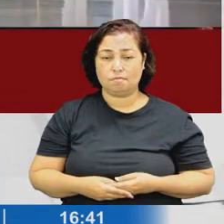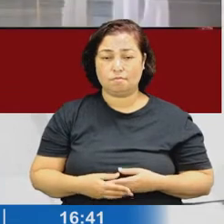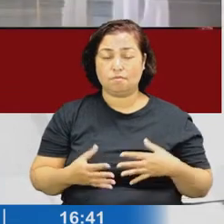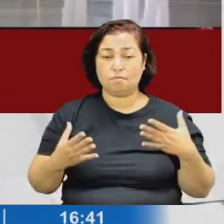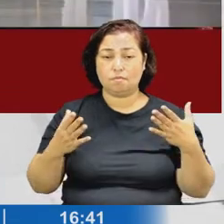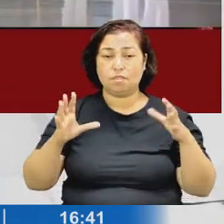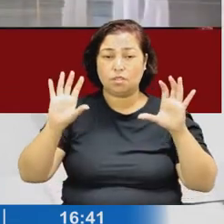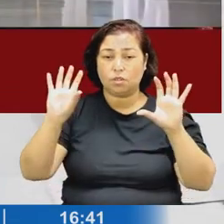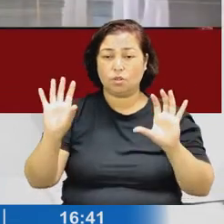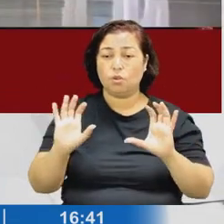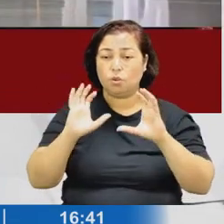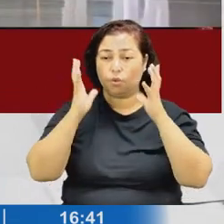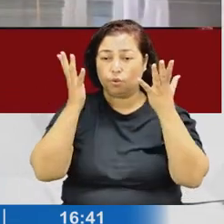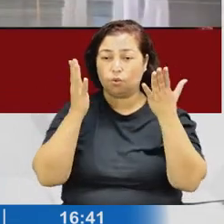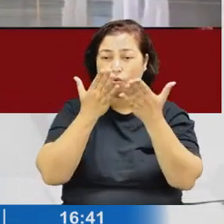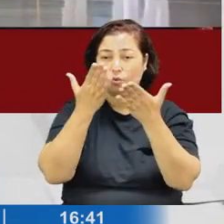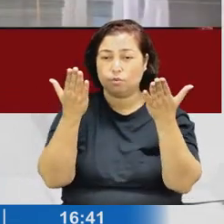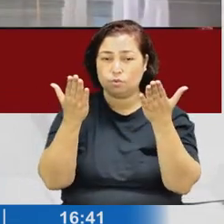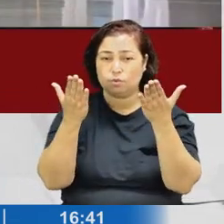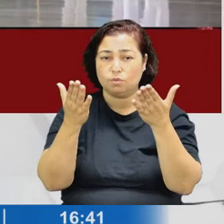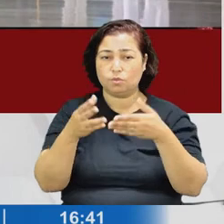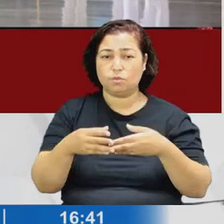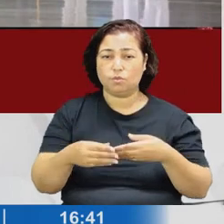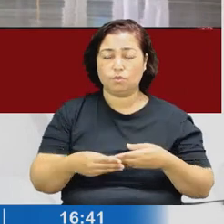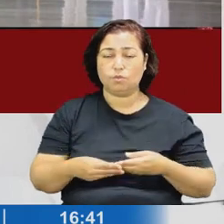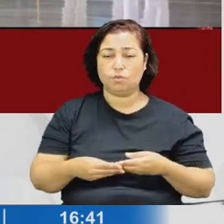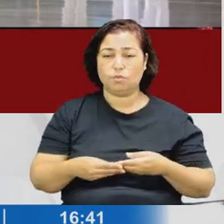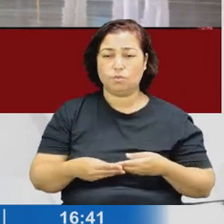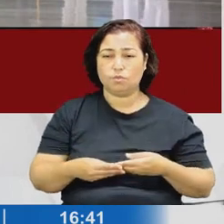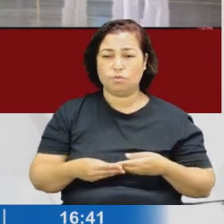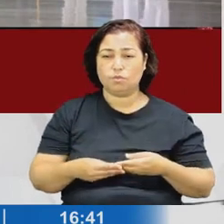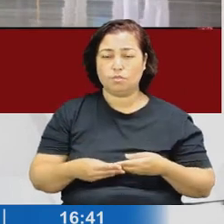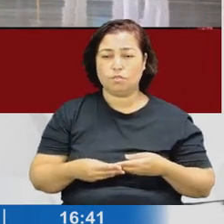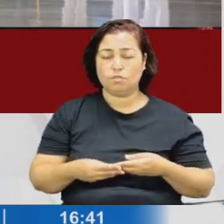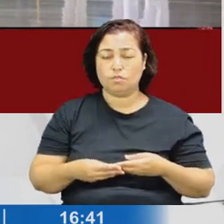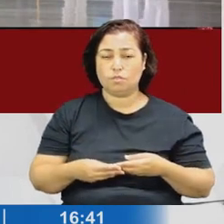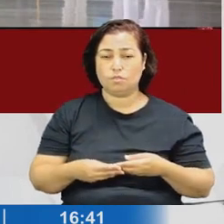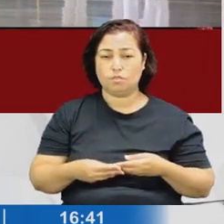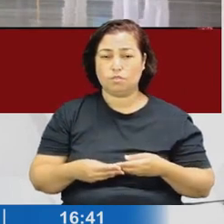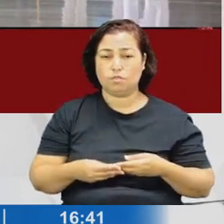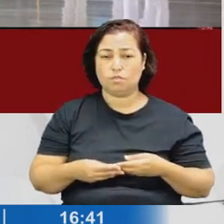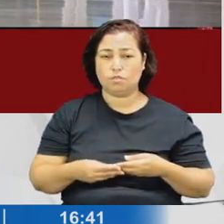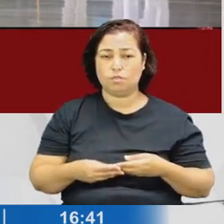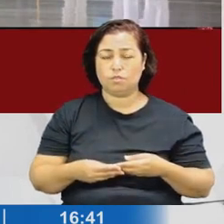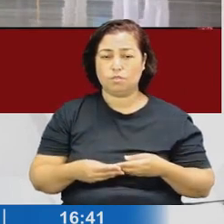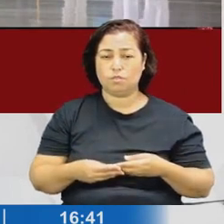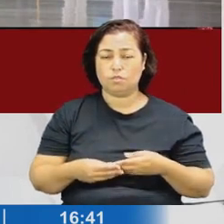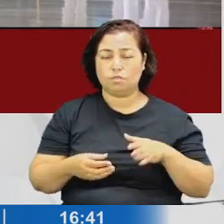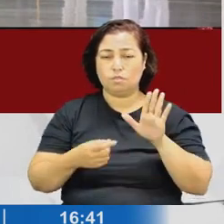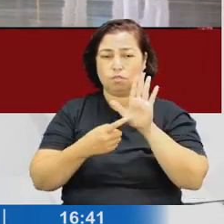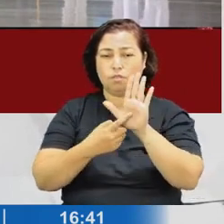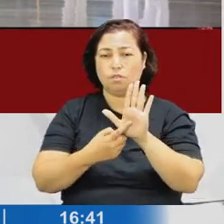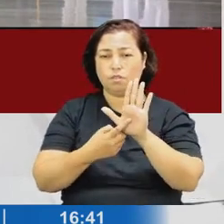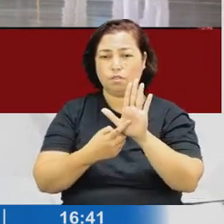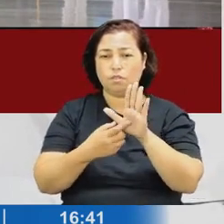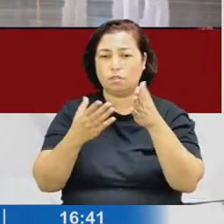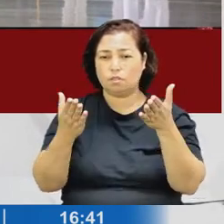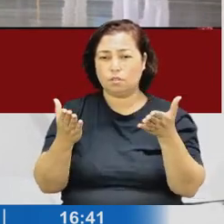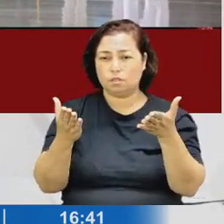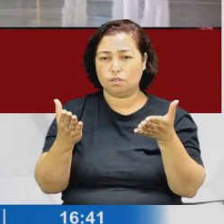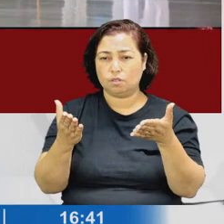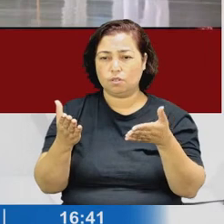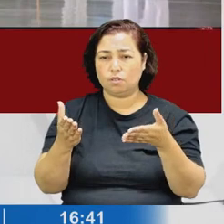em homenagem a Pearl Harbo aquele lá né olha o detalhe dessa foto o enterro de algum militar